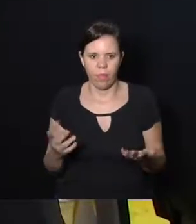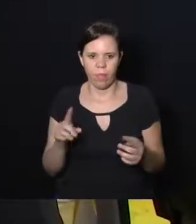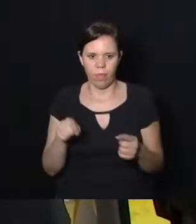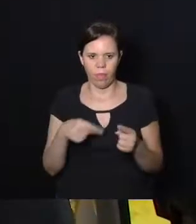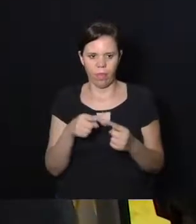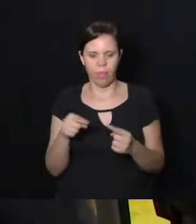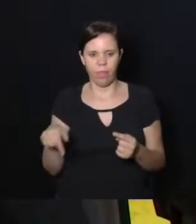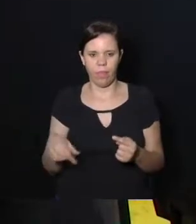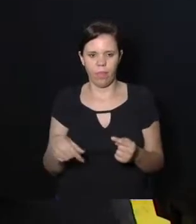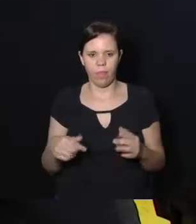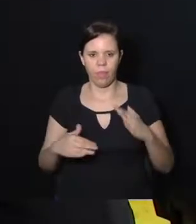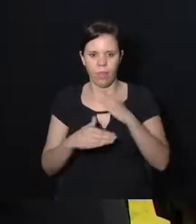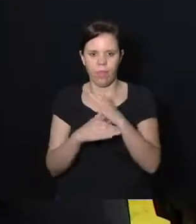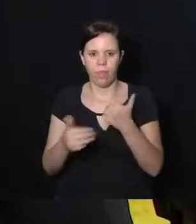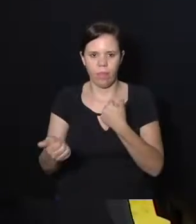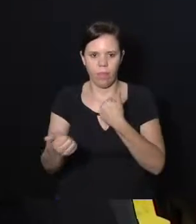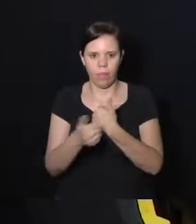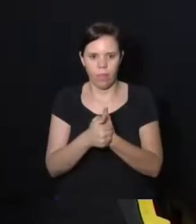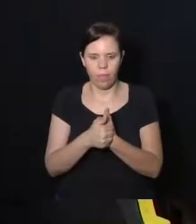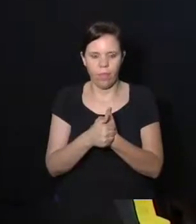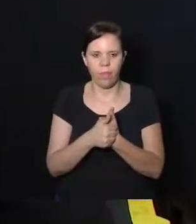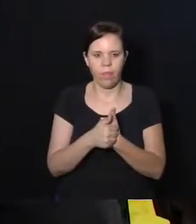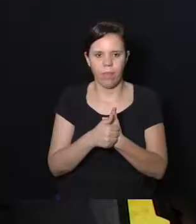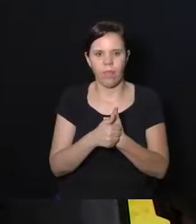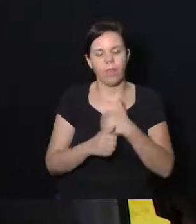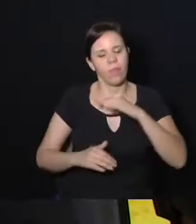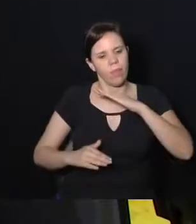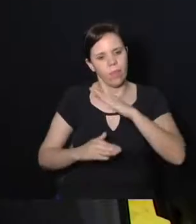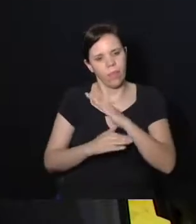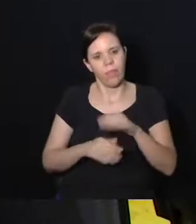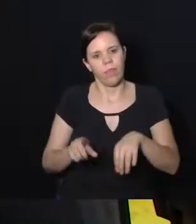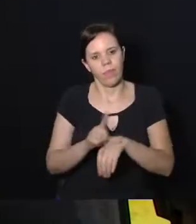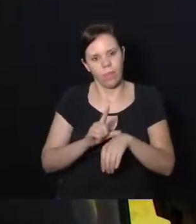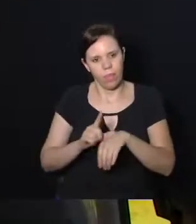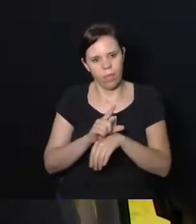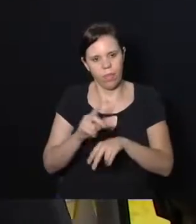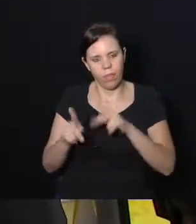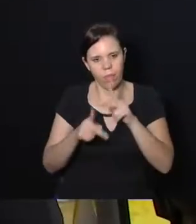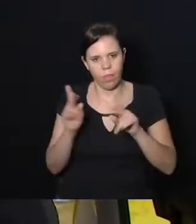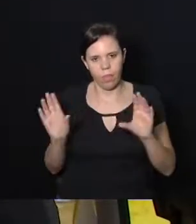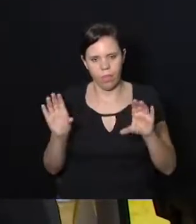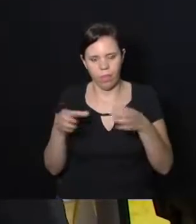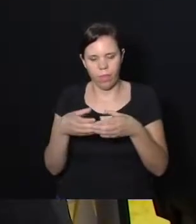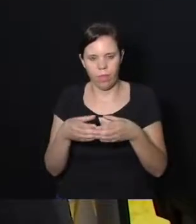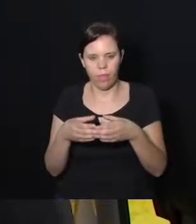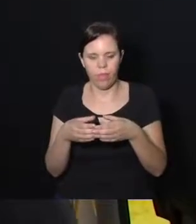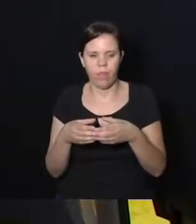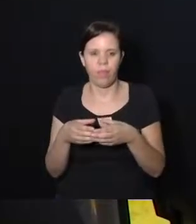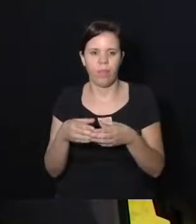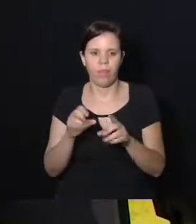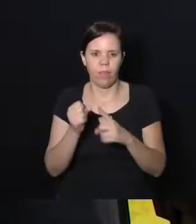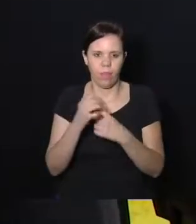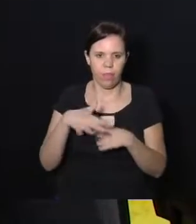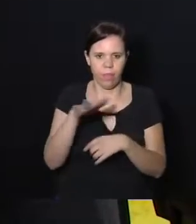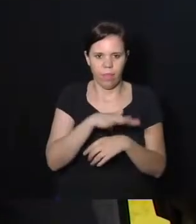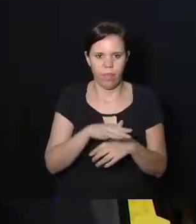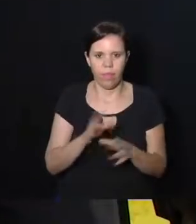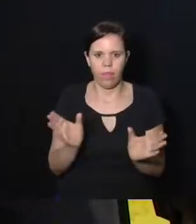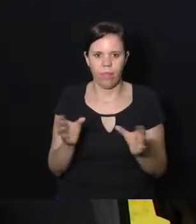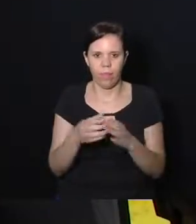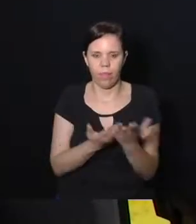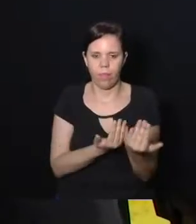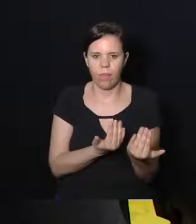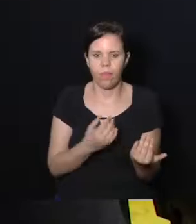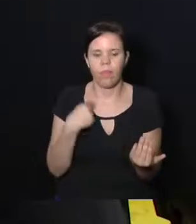é realmente aproximar o Poder Legislativo da comunidade, da sociedade em geral. E o Parlamento Jovem, ele cumpre muito bem esse papel,